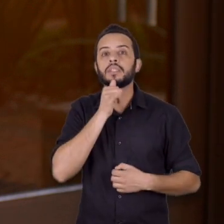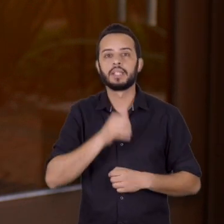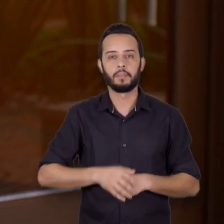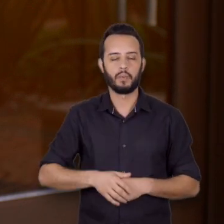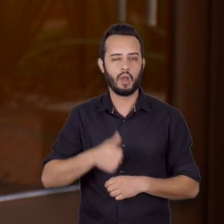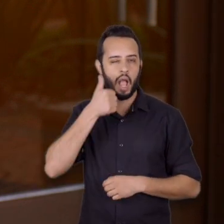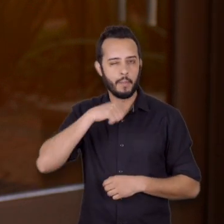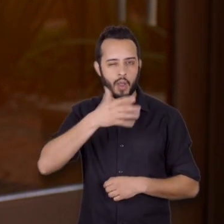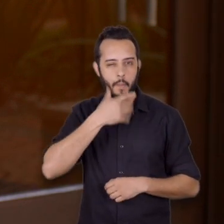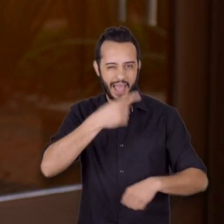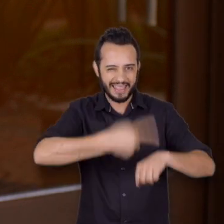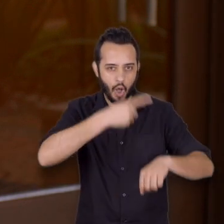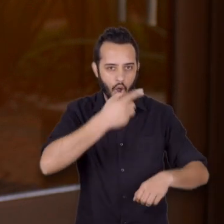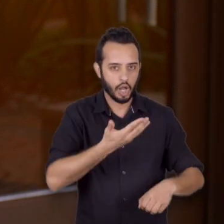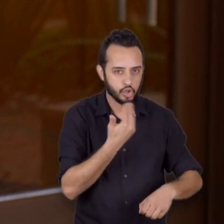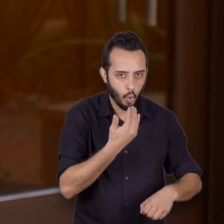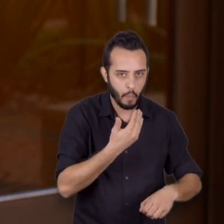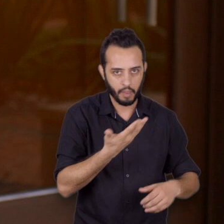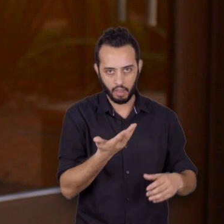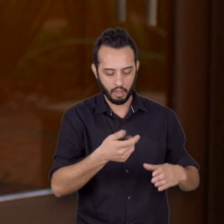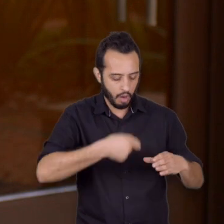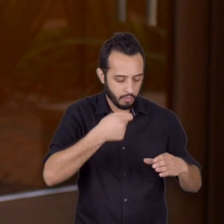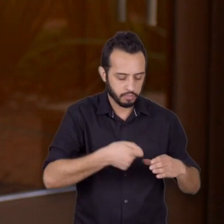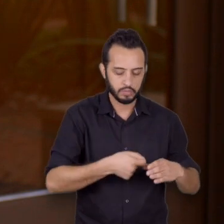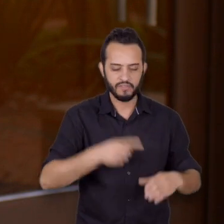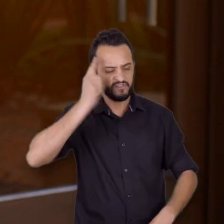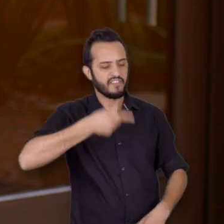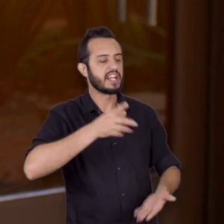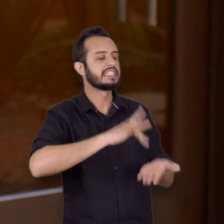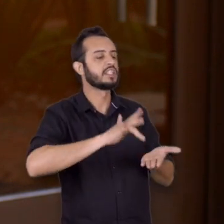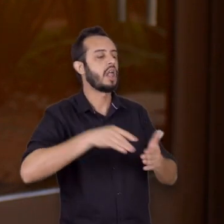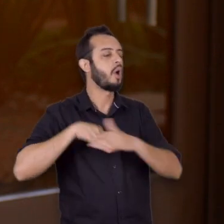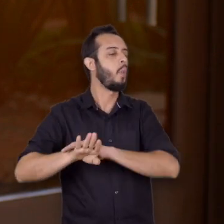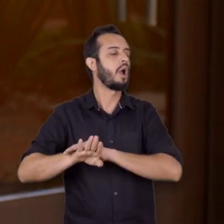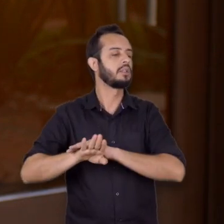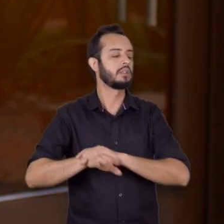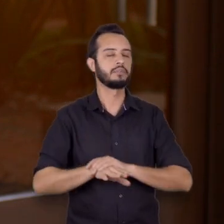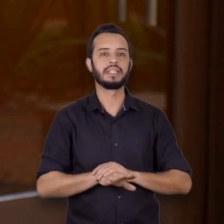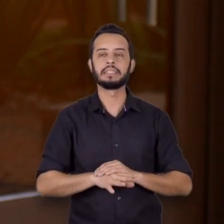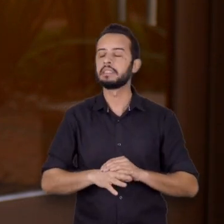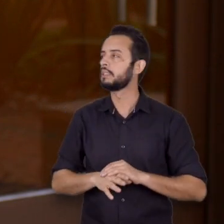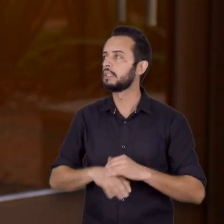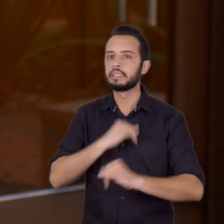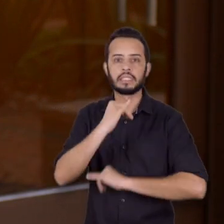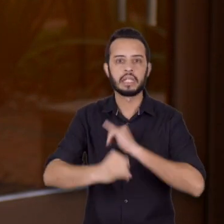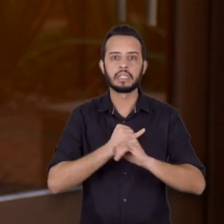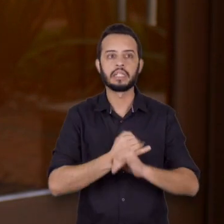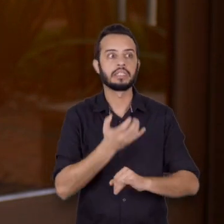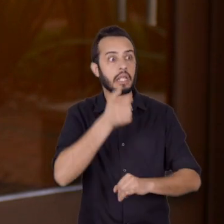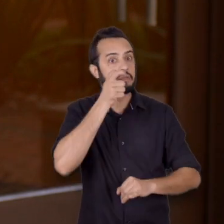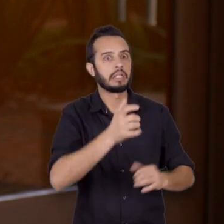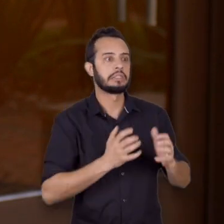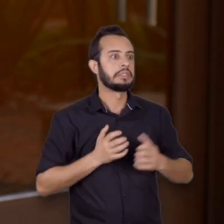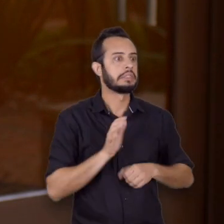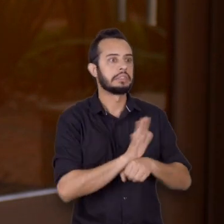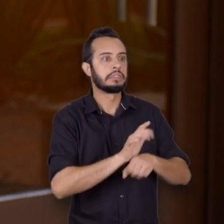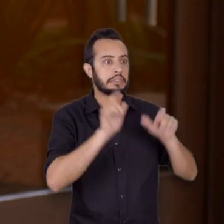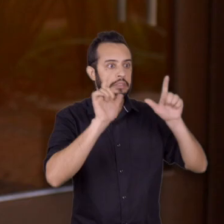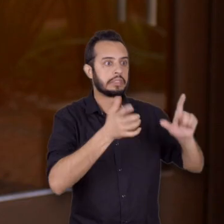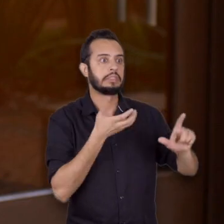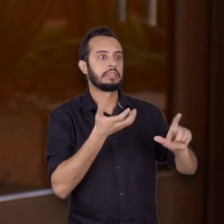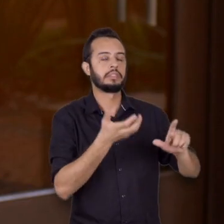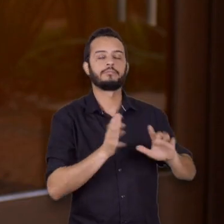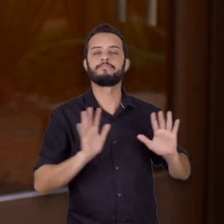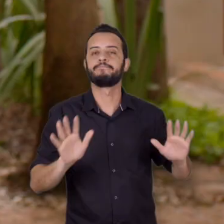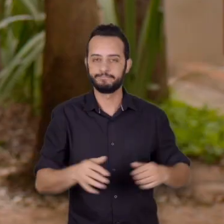tirar o celular na hora de almoçar e ele não está rolando um negócio lá na internet, você não tem noção da importância que aquilo tem para